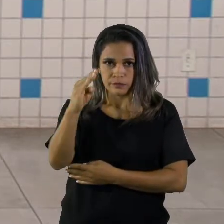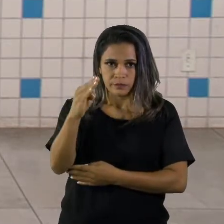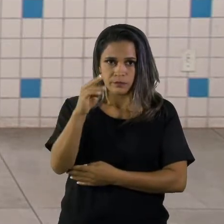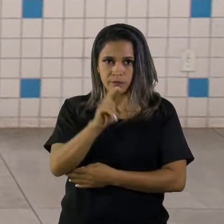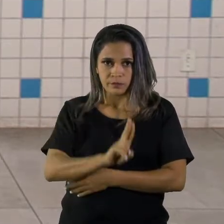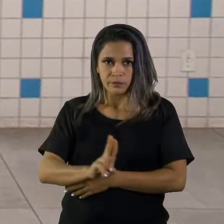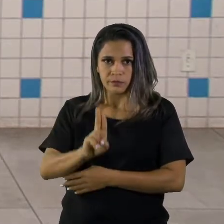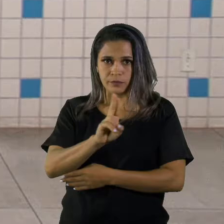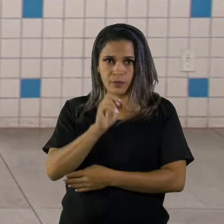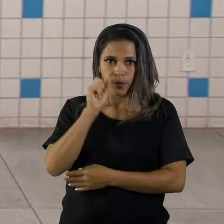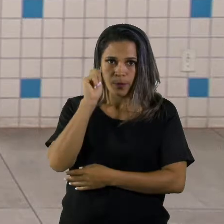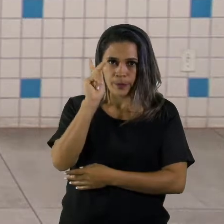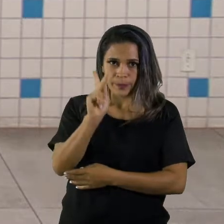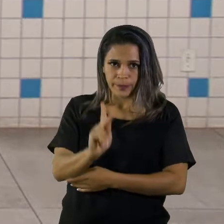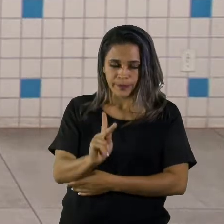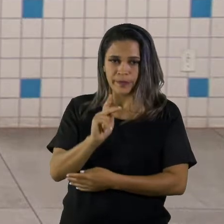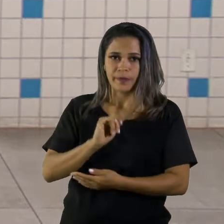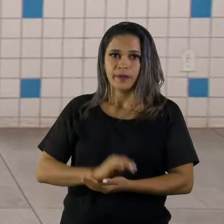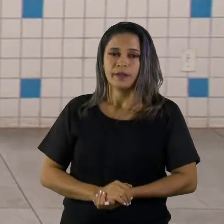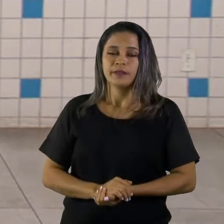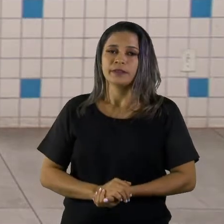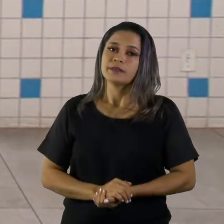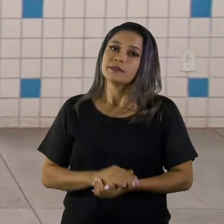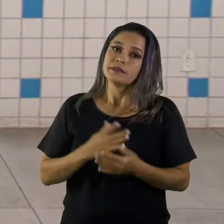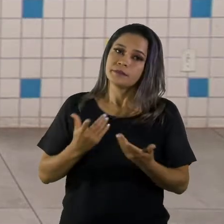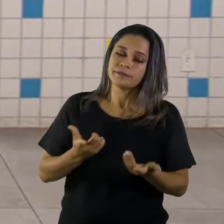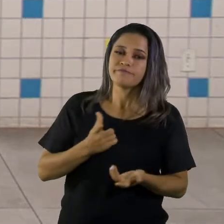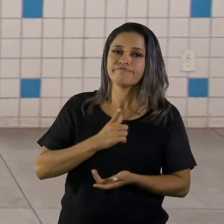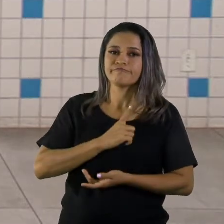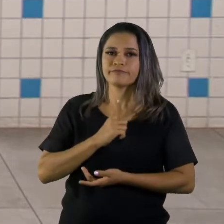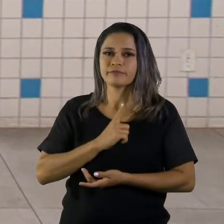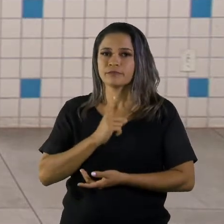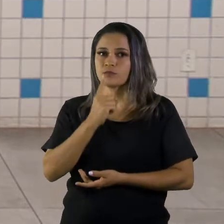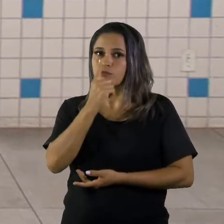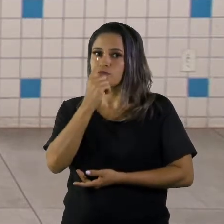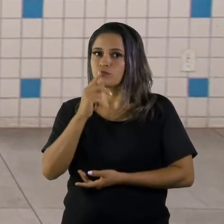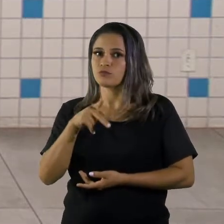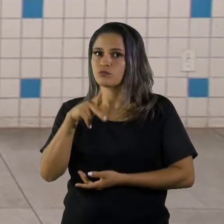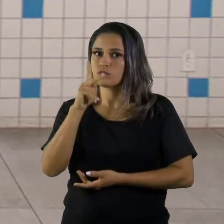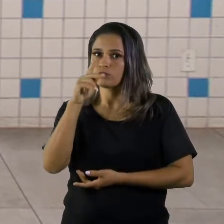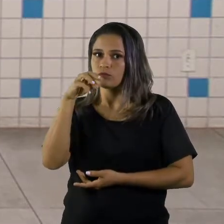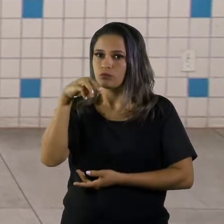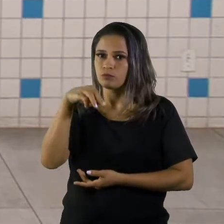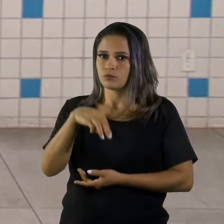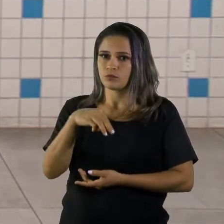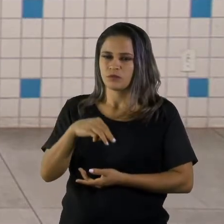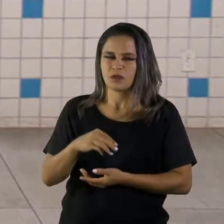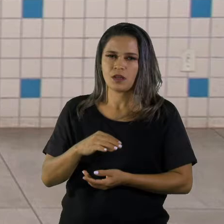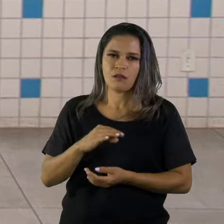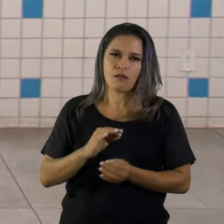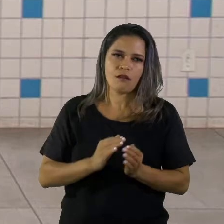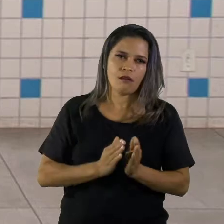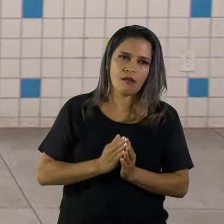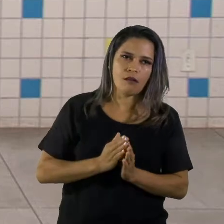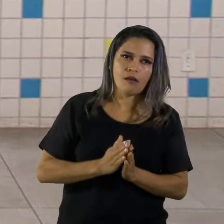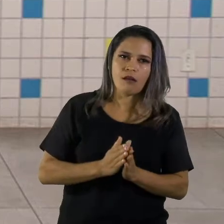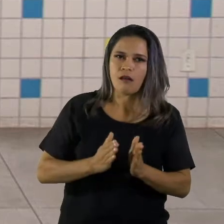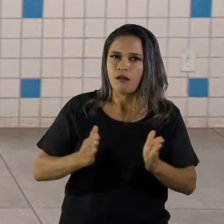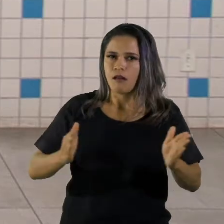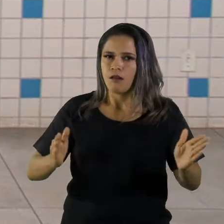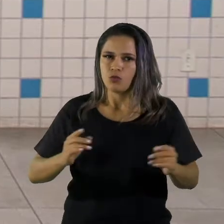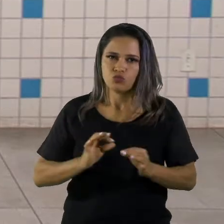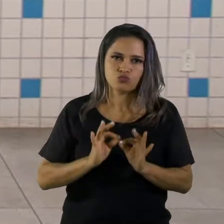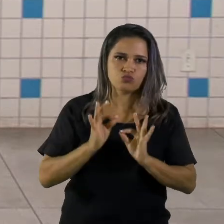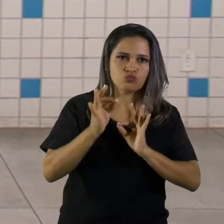medida, ok, pessoal? Então, nós temos aí 1 quilômetro, já que é longo, comprido.